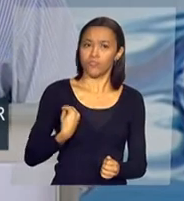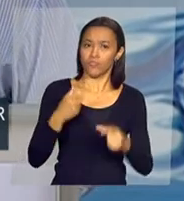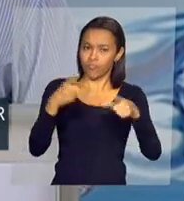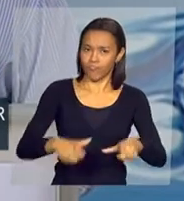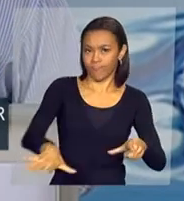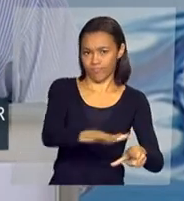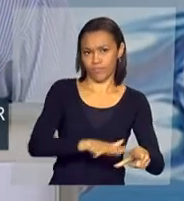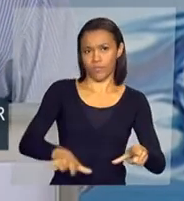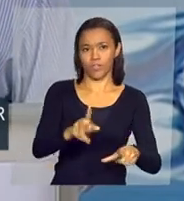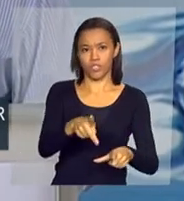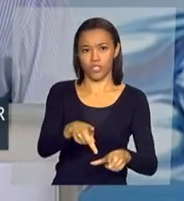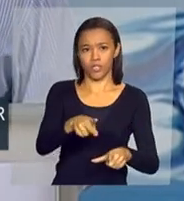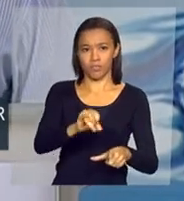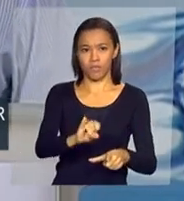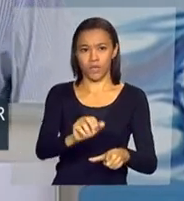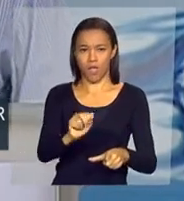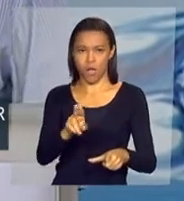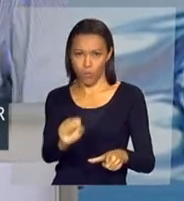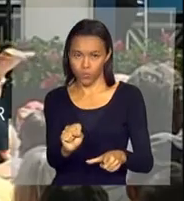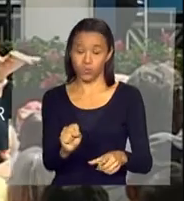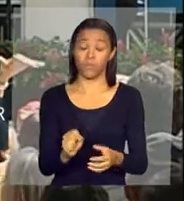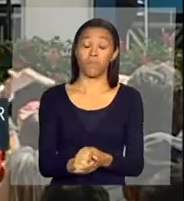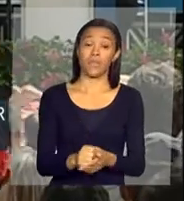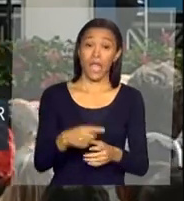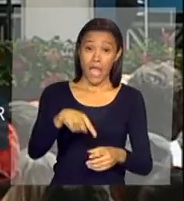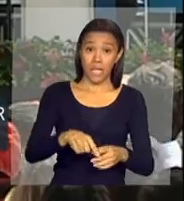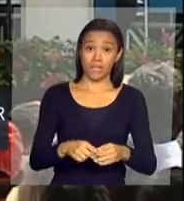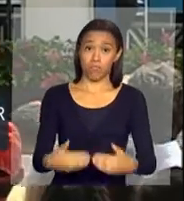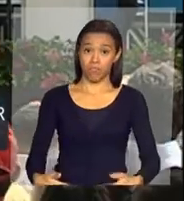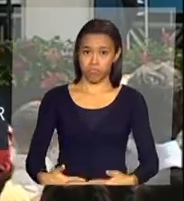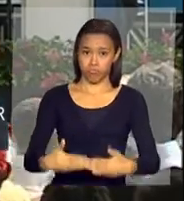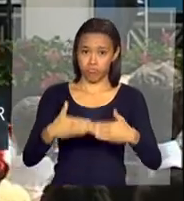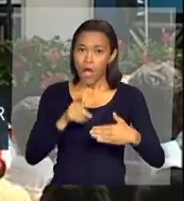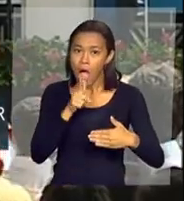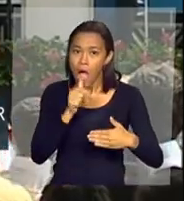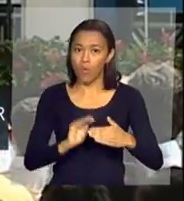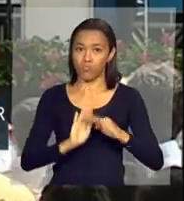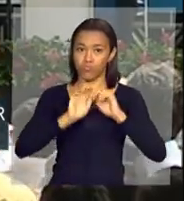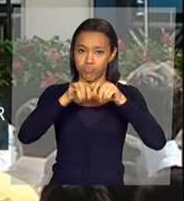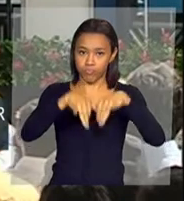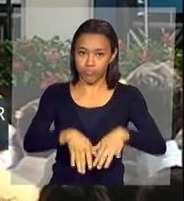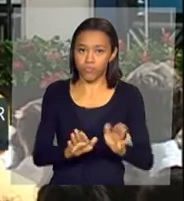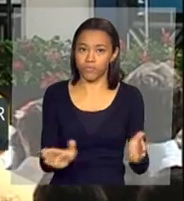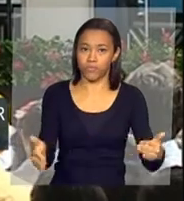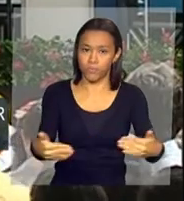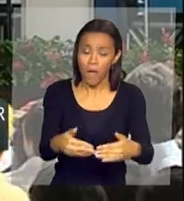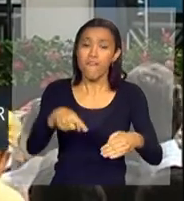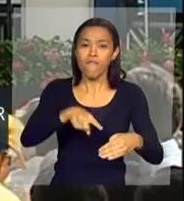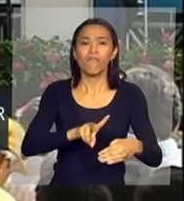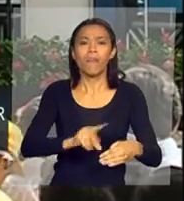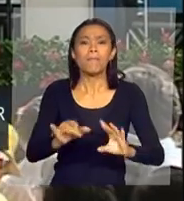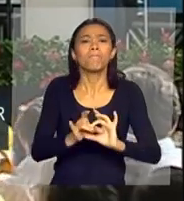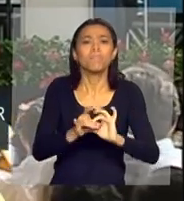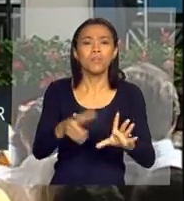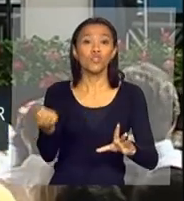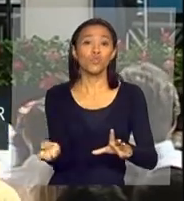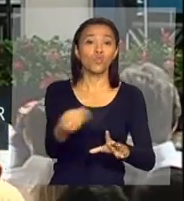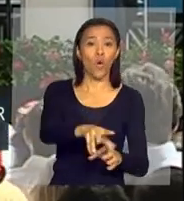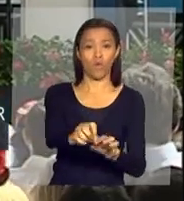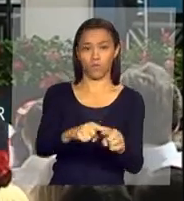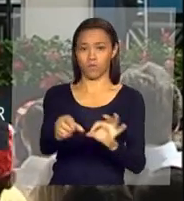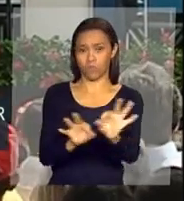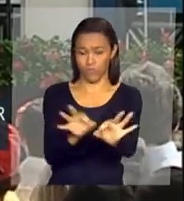Senhora Presidente, a barragem de Piaus também possibilitará novos projetos, como no setor